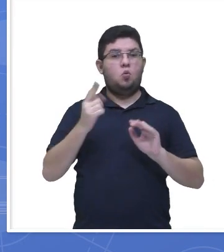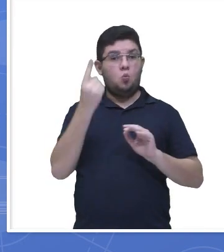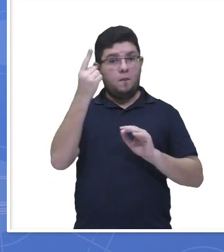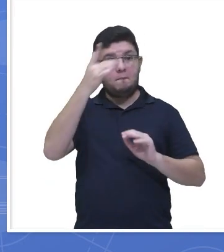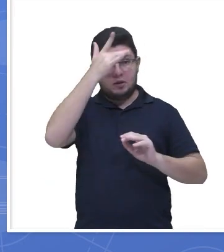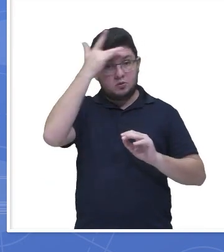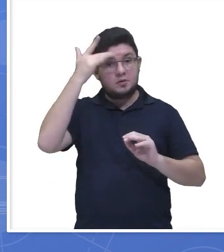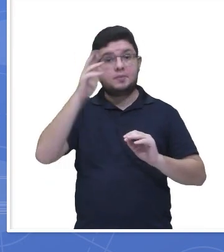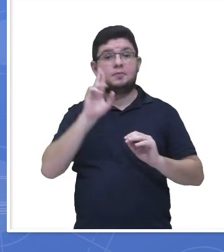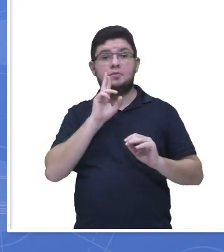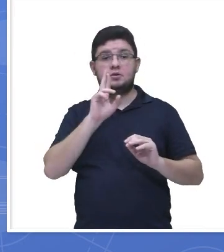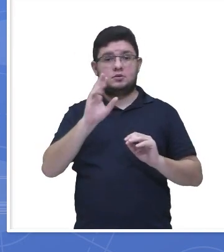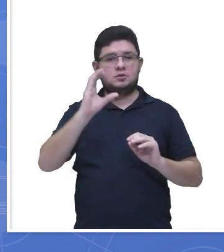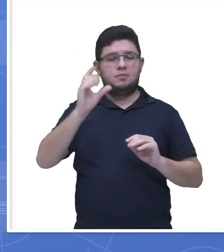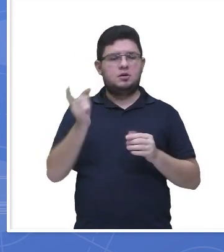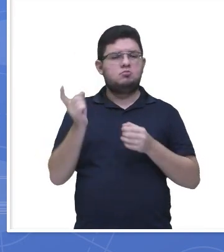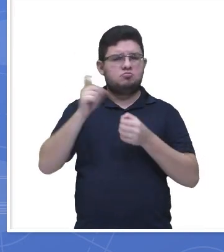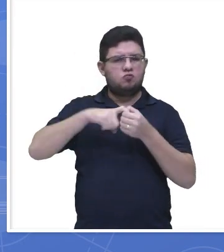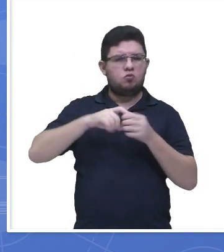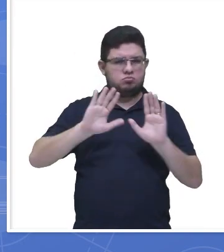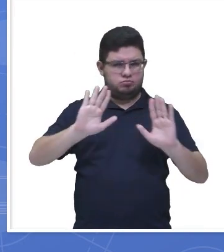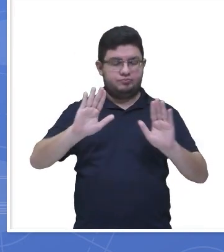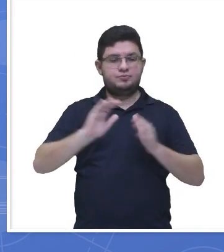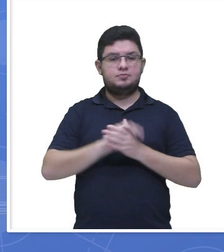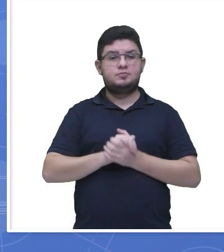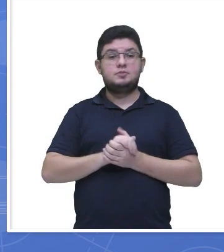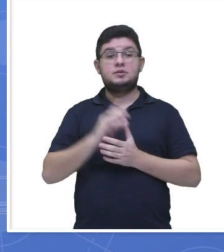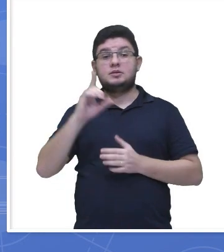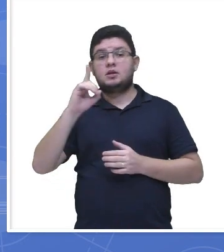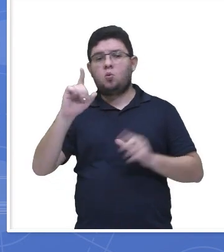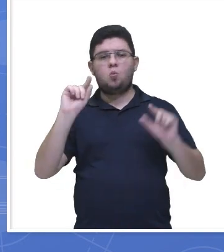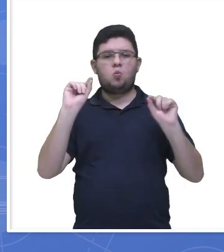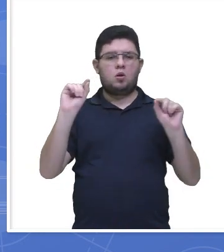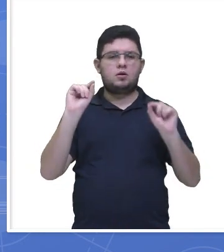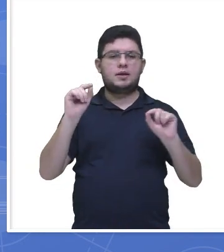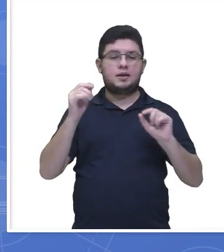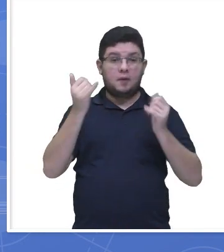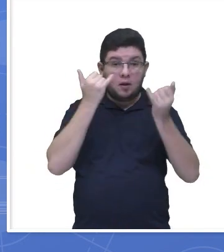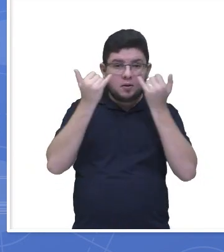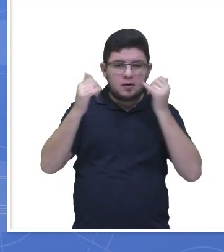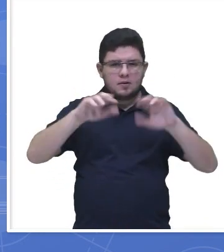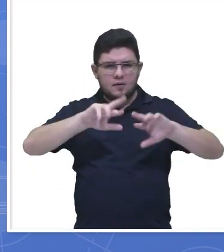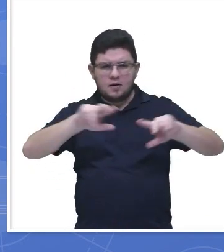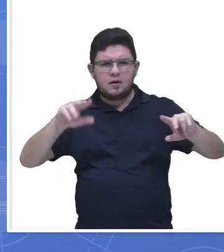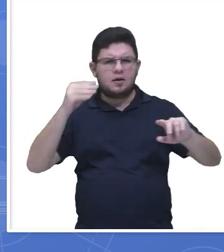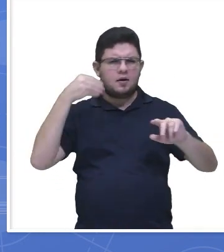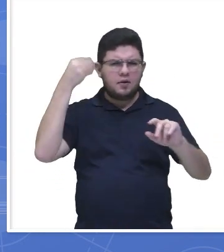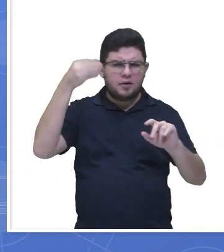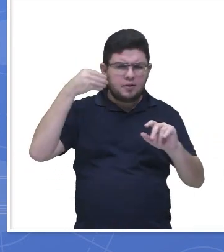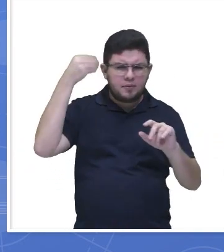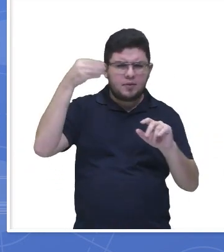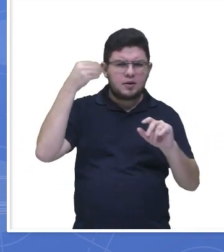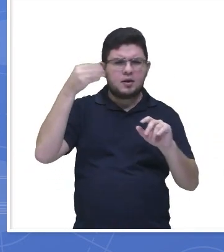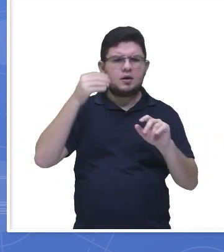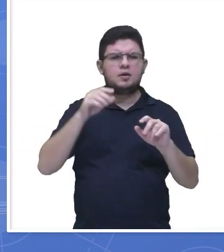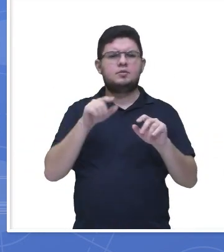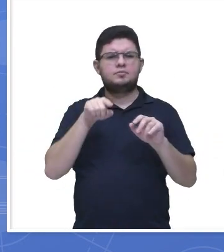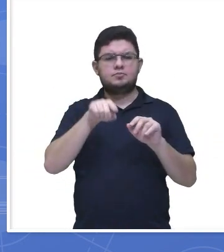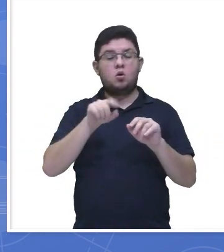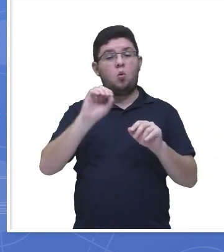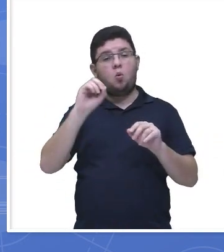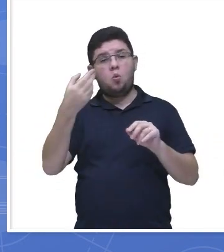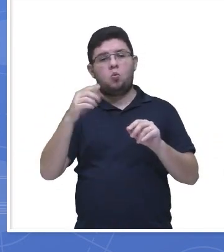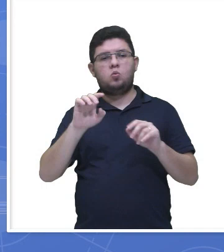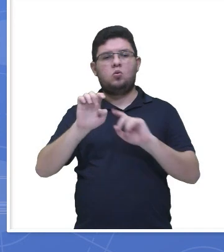letra C, mas depois a gente volta. São dados empíricos construídos pela investigação científica ou demonstra, prova e prevê uma